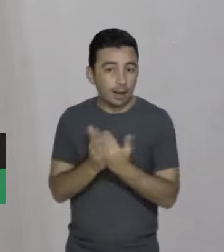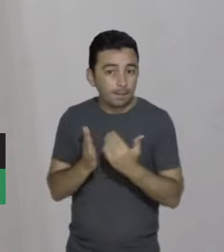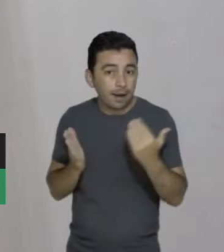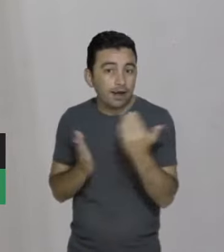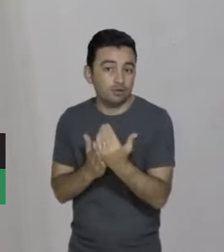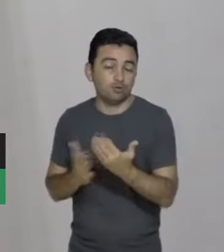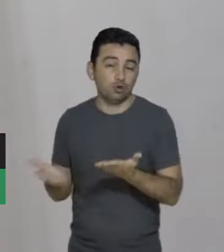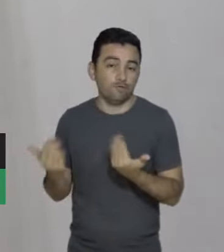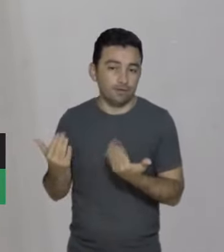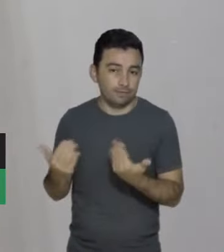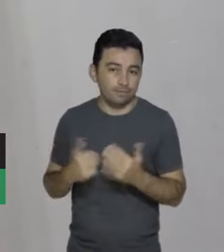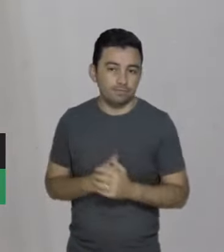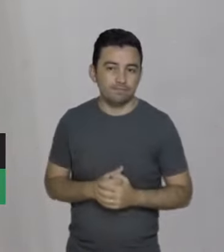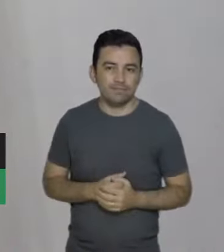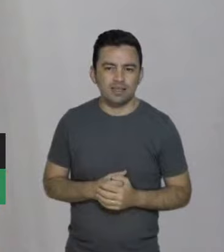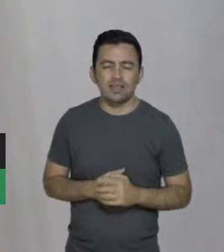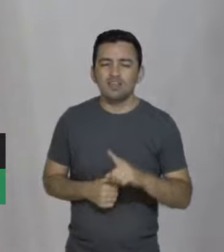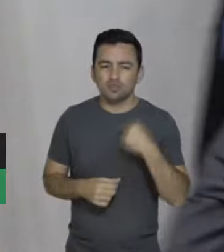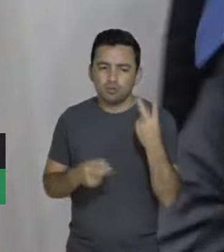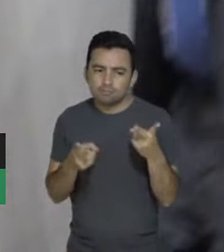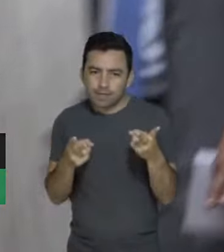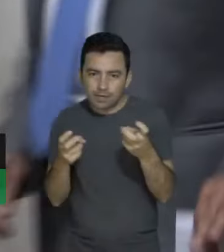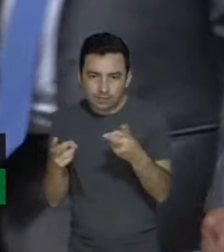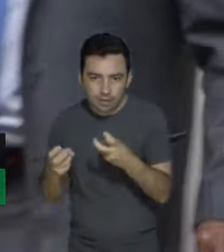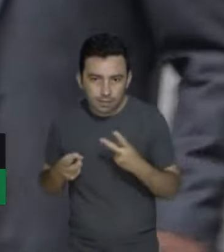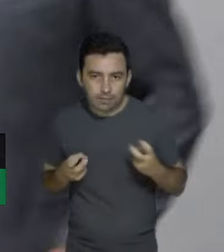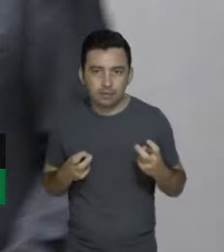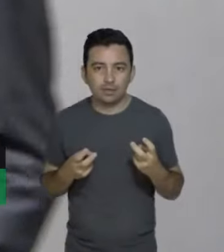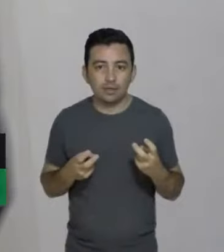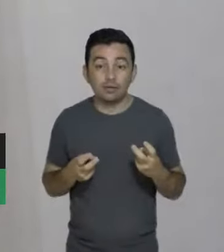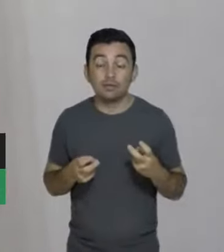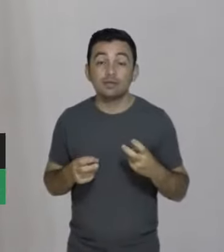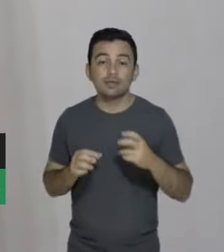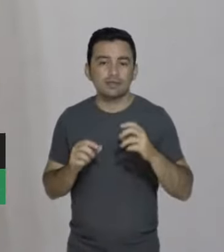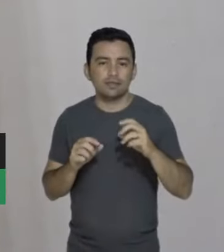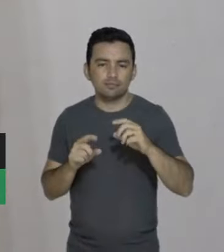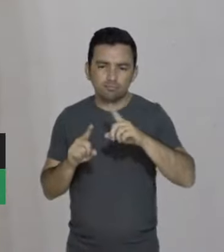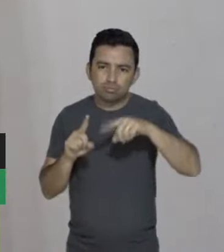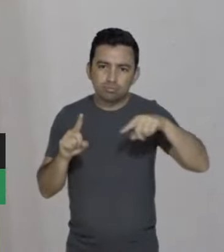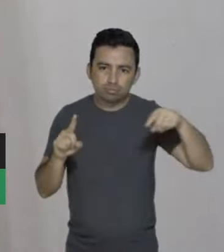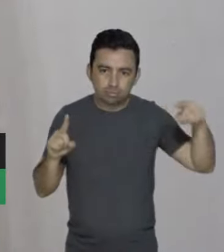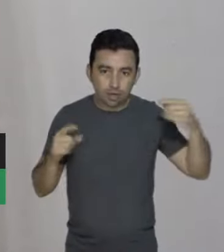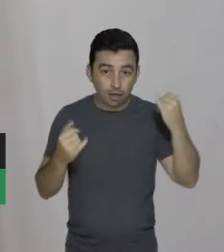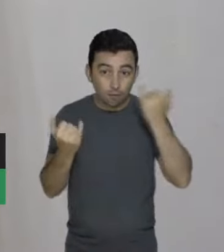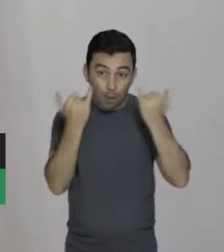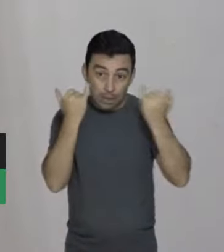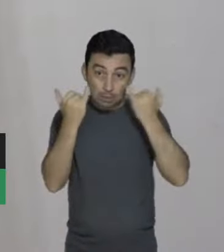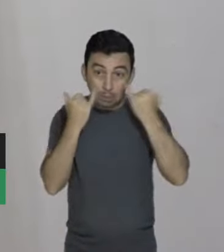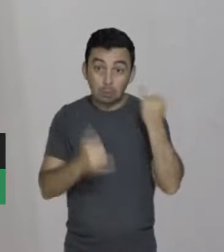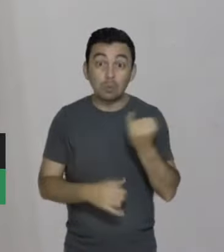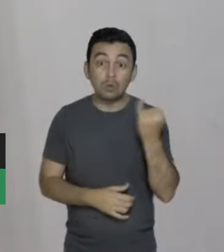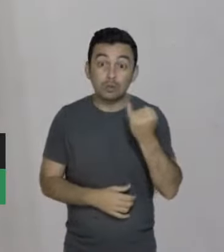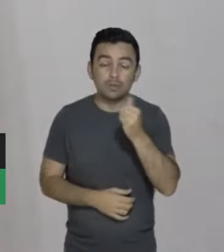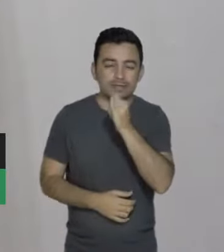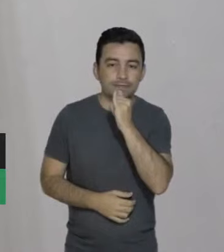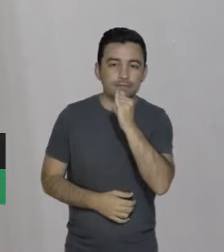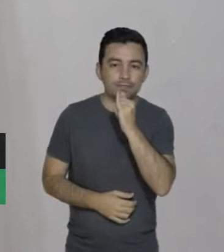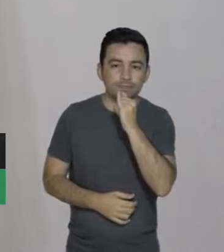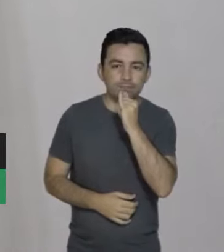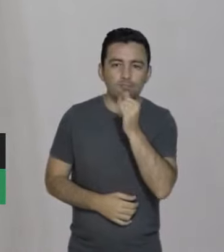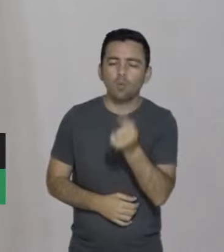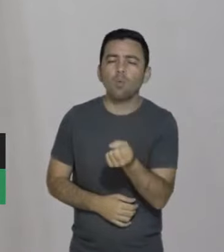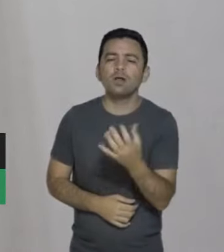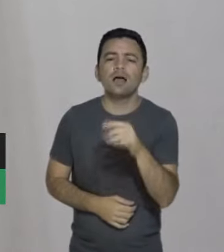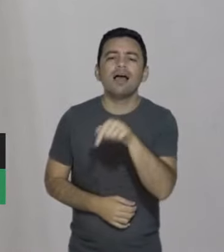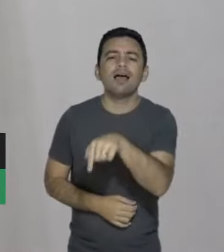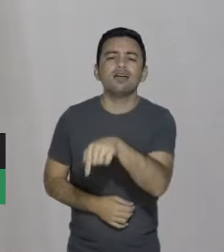a gente vem percebendo E analisando dados informações super importantes que por exemplo o quanto que a juventude